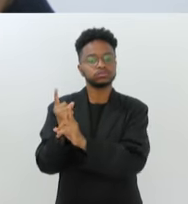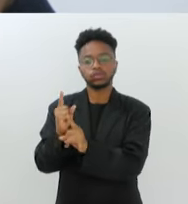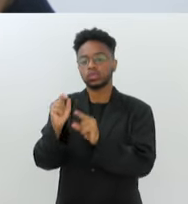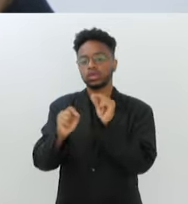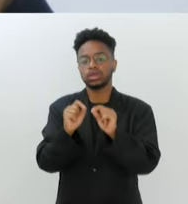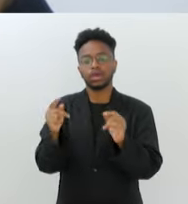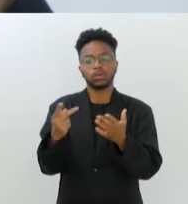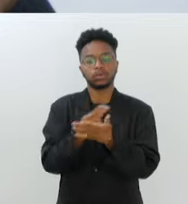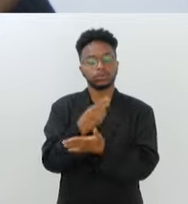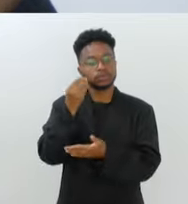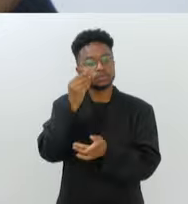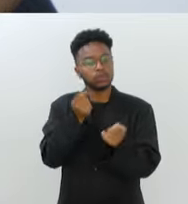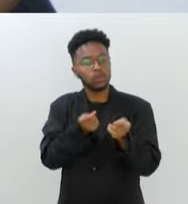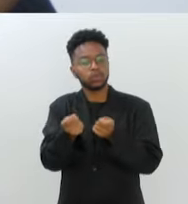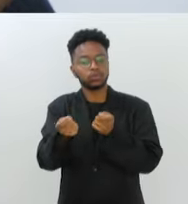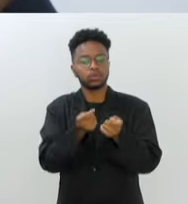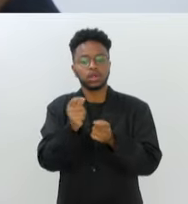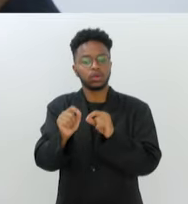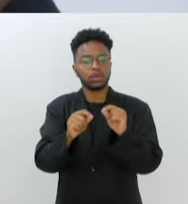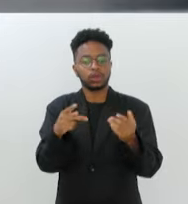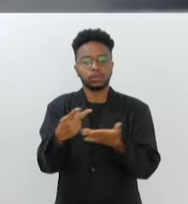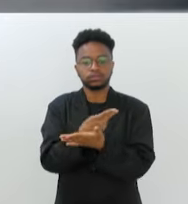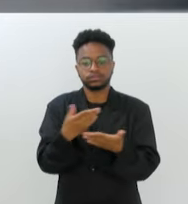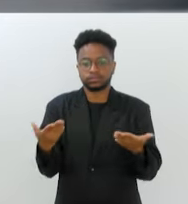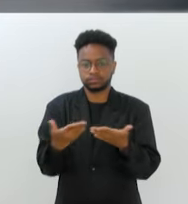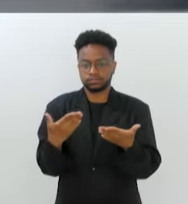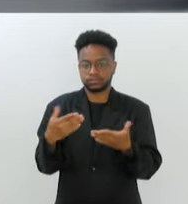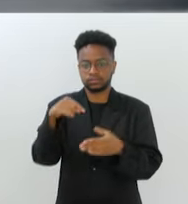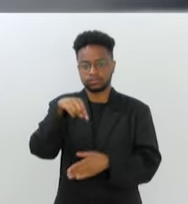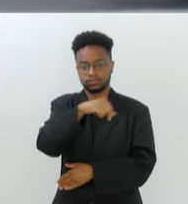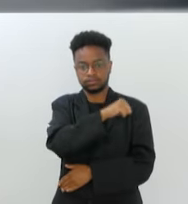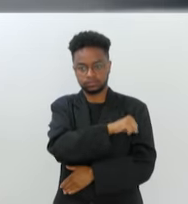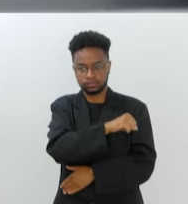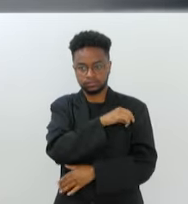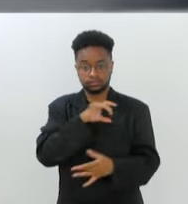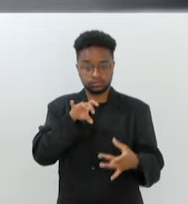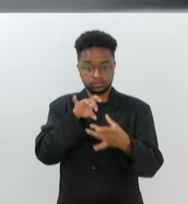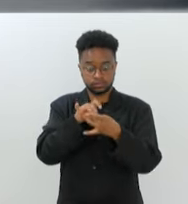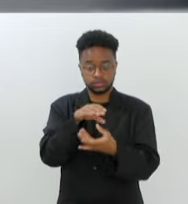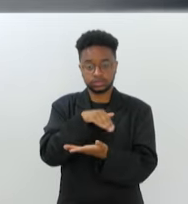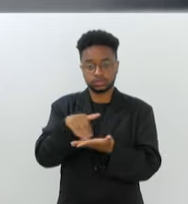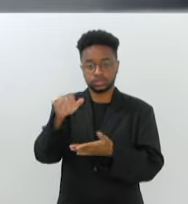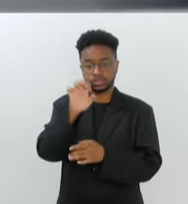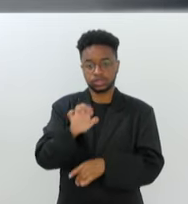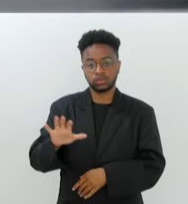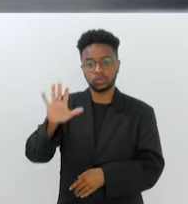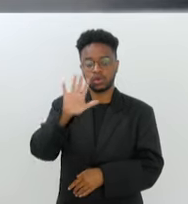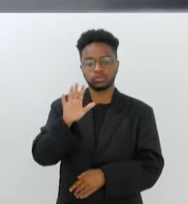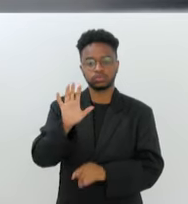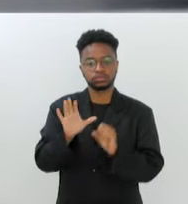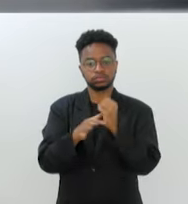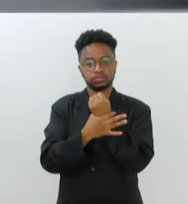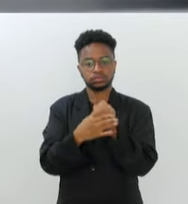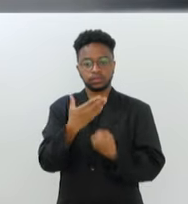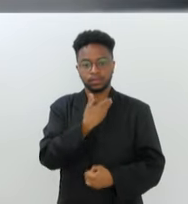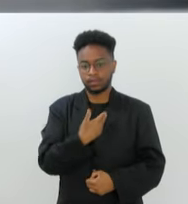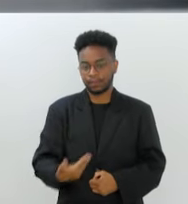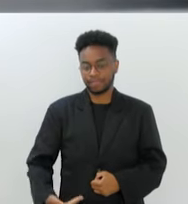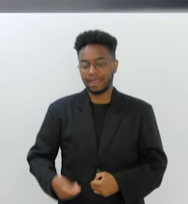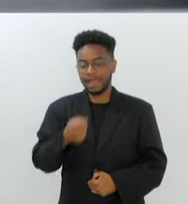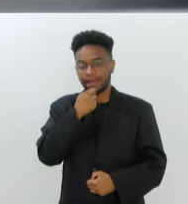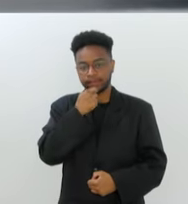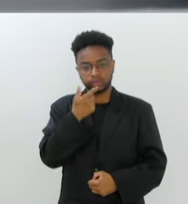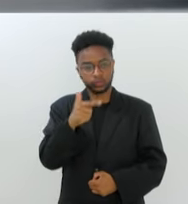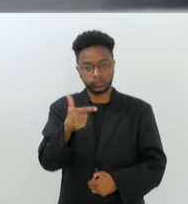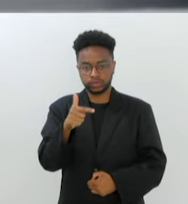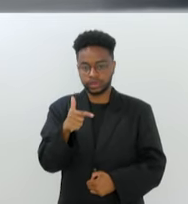conter essa possível nova realidade no Estado. De acordo com o secretário estadual de Segurança Pública, apesar de ainda não haver